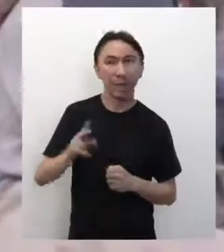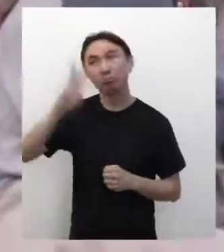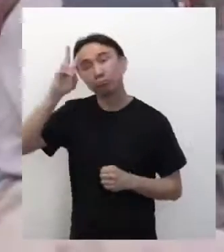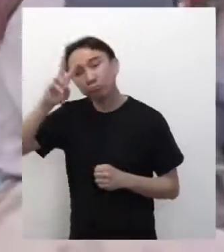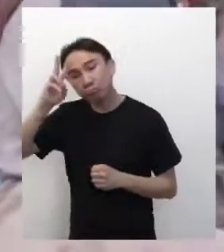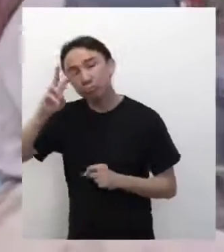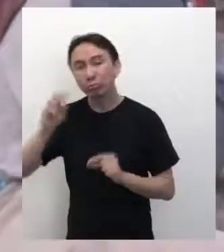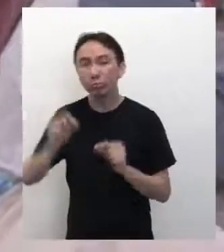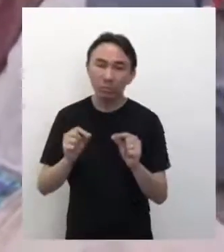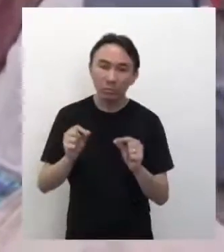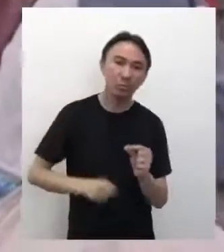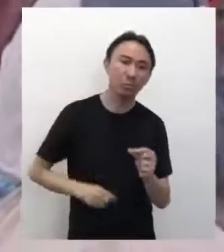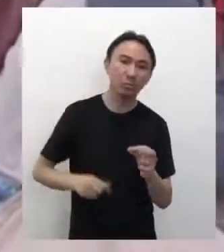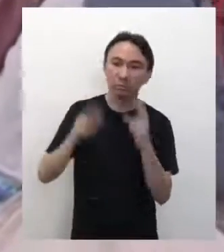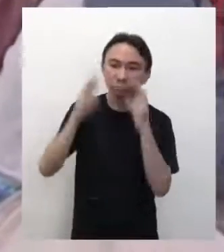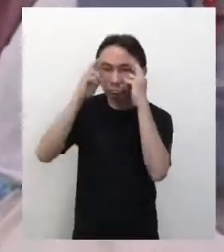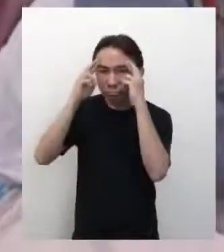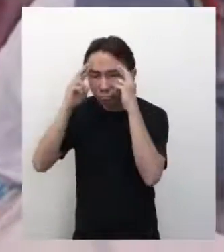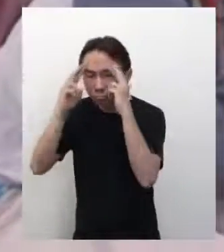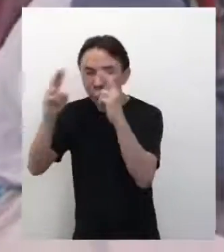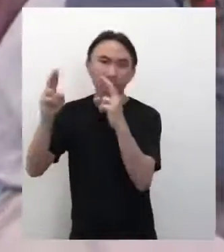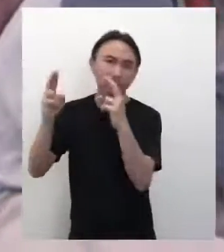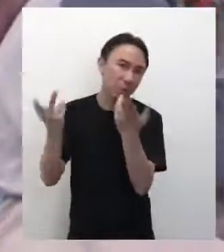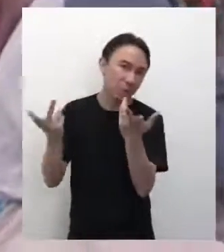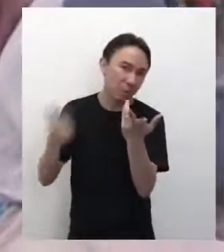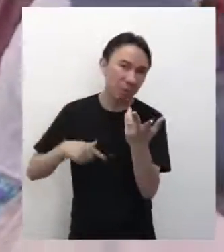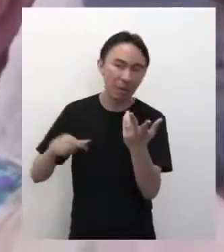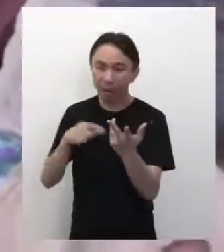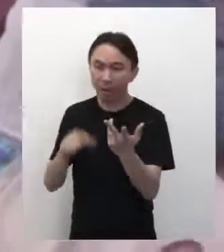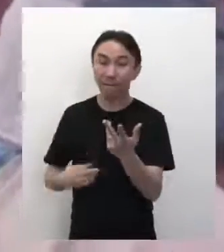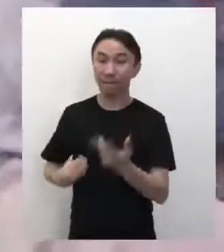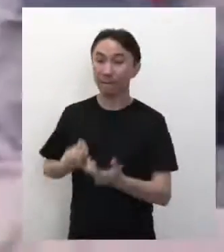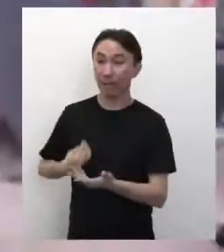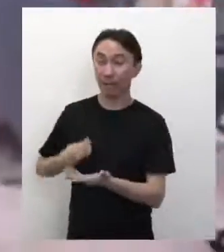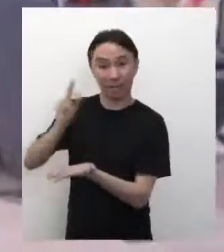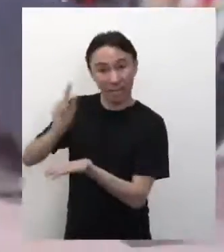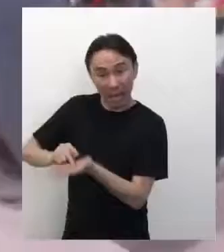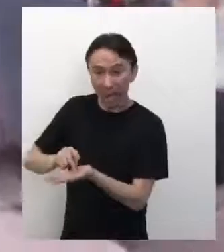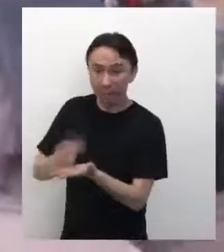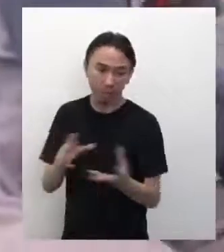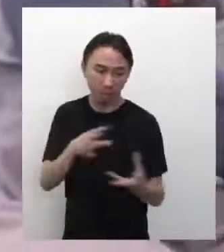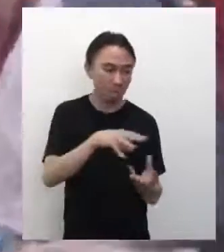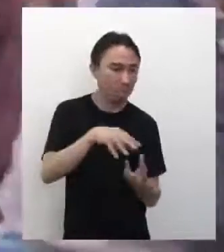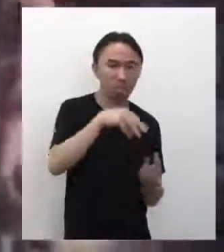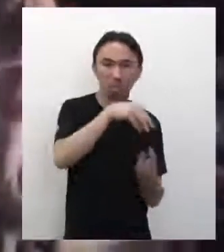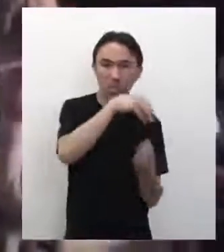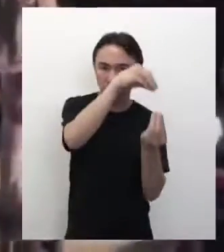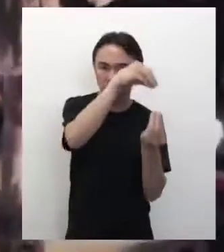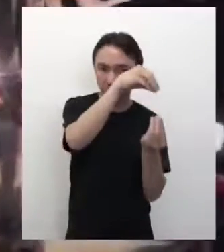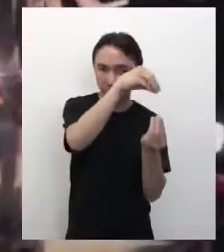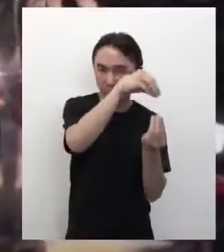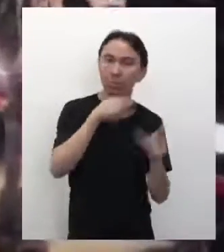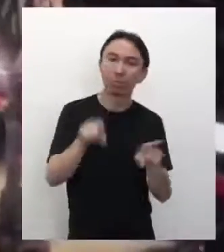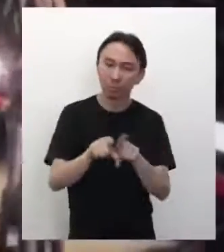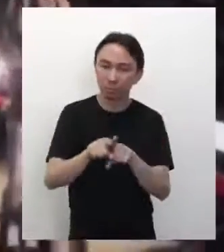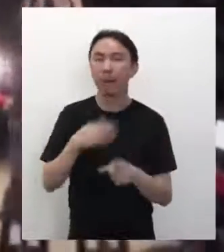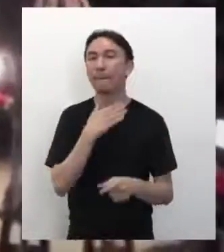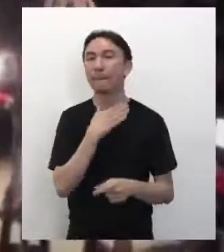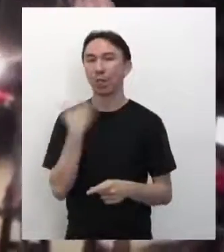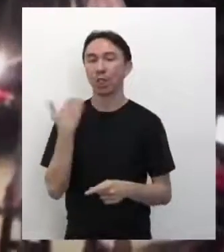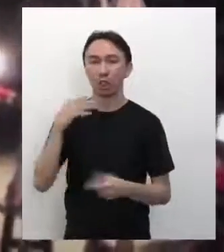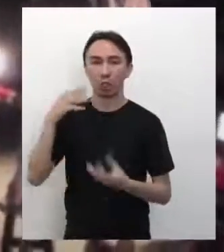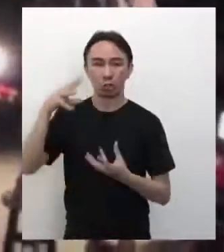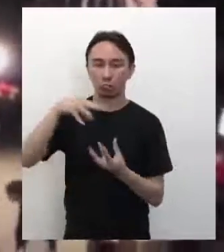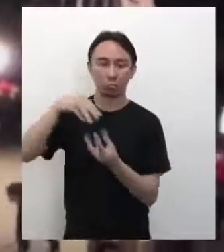respeito entre o mundo real e o mundo espiritual, e é também uma história de morte. Uma excelência